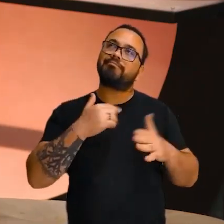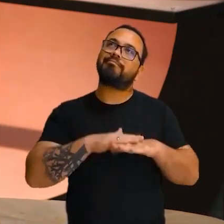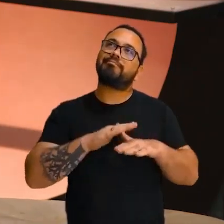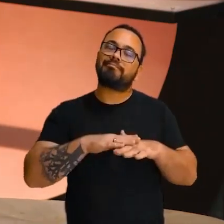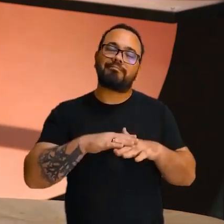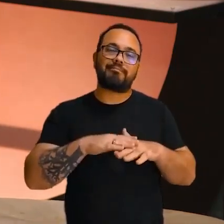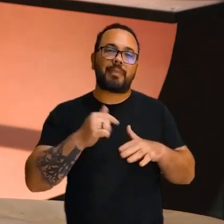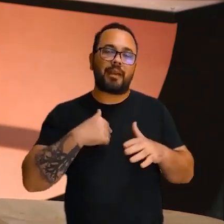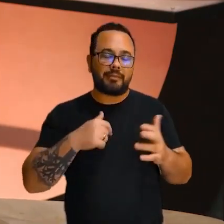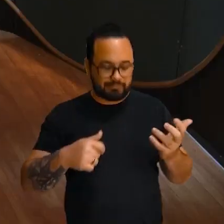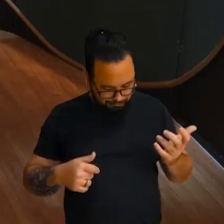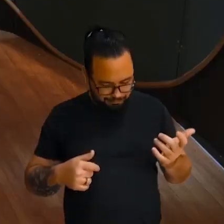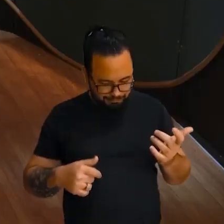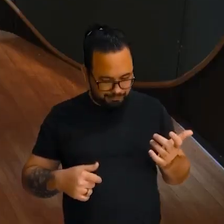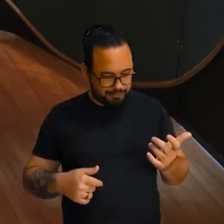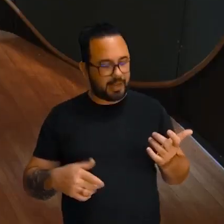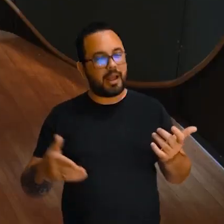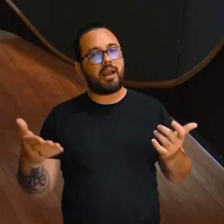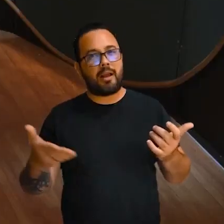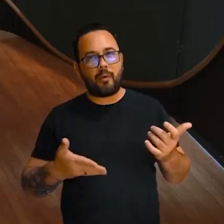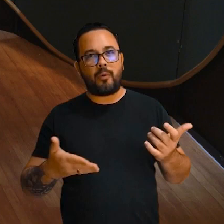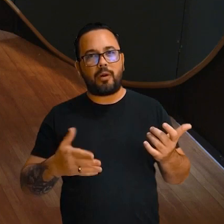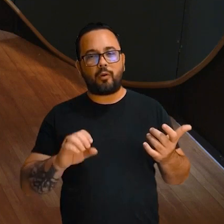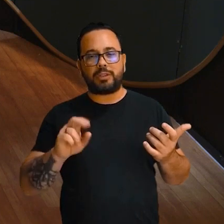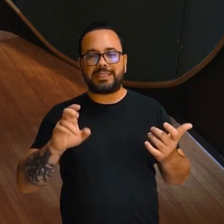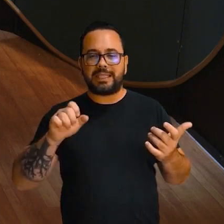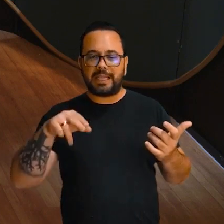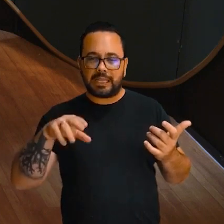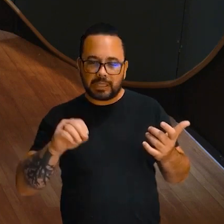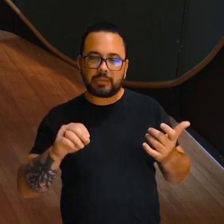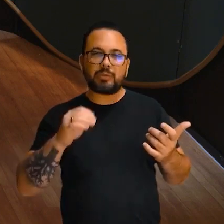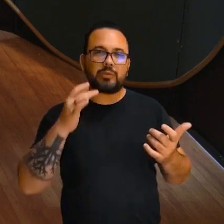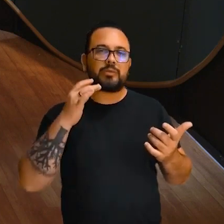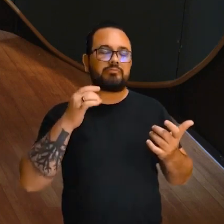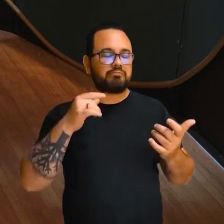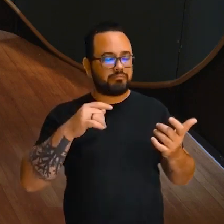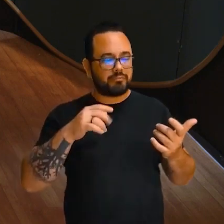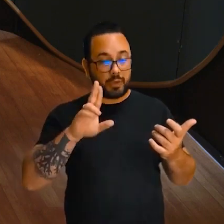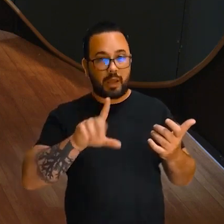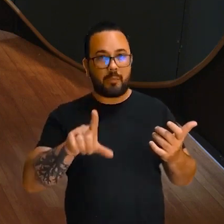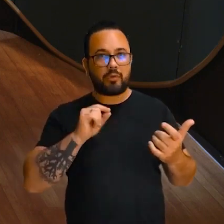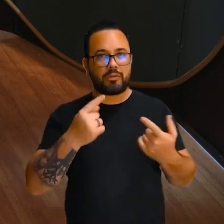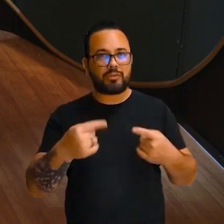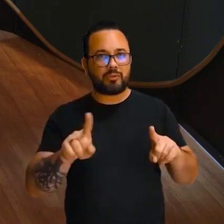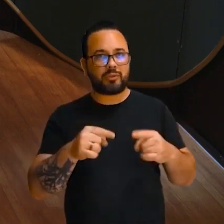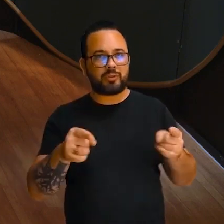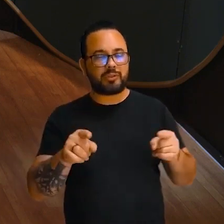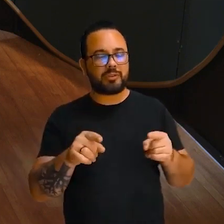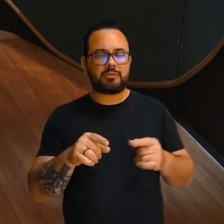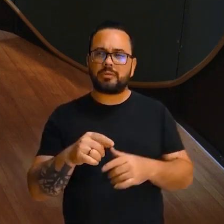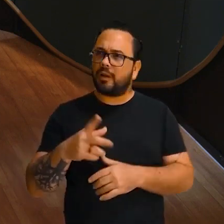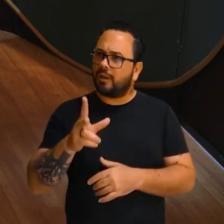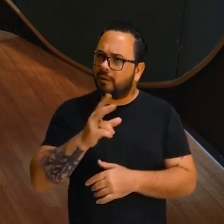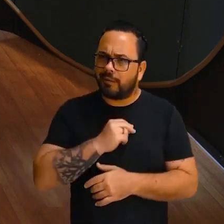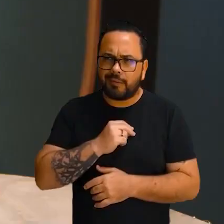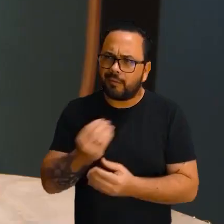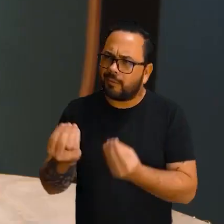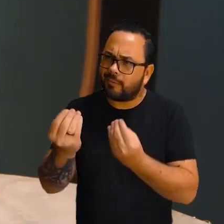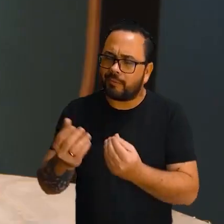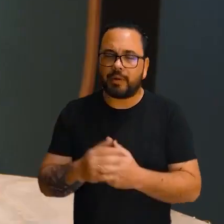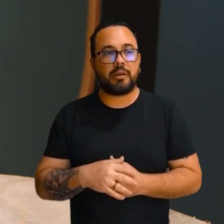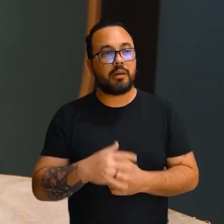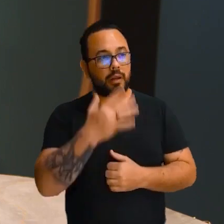de... Eu baixei minha cabeça assim e falei, bom, vai ser Oceano. Eu não sabia qual do Djavan que eu ia tocar, mas eu toquei Oceano. Nossa, que ridículo, eu não acredito que você fez aí isso. Aí toquei e os